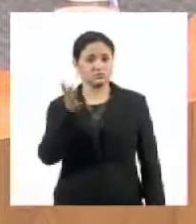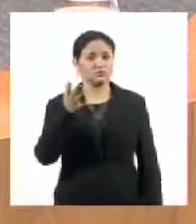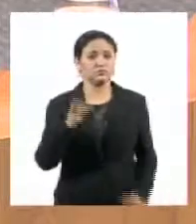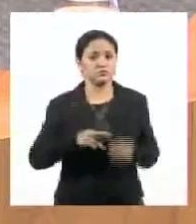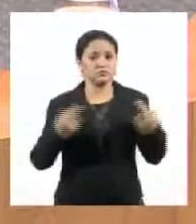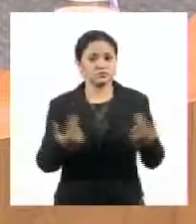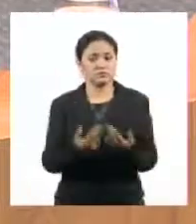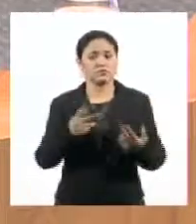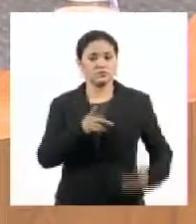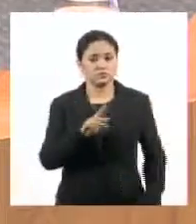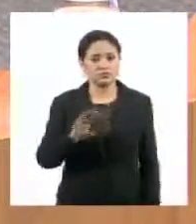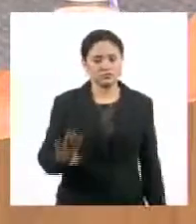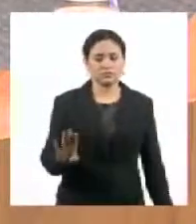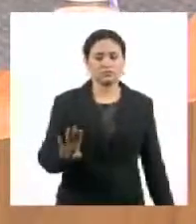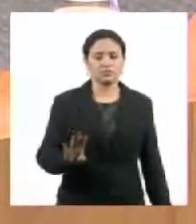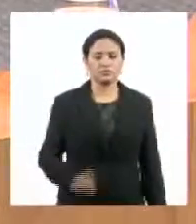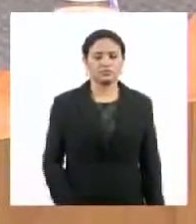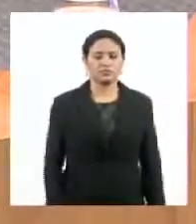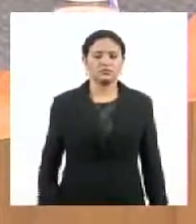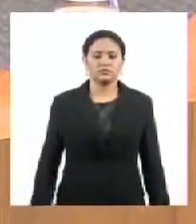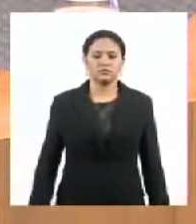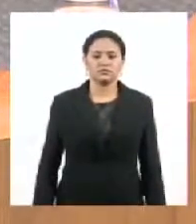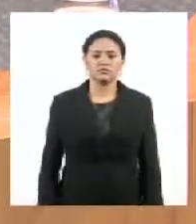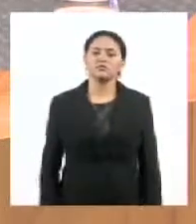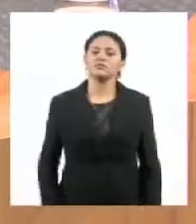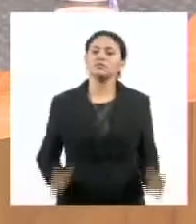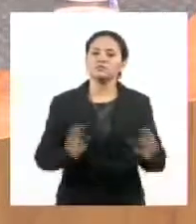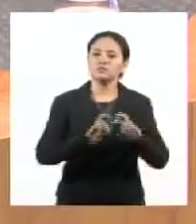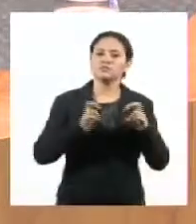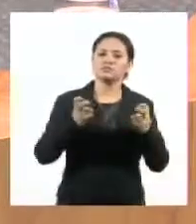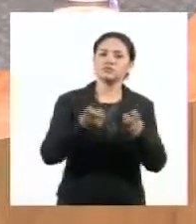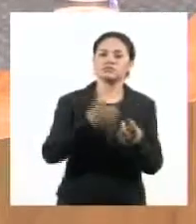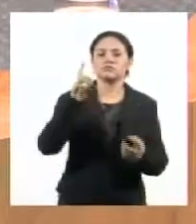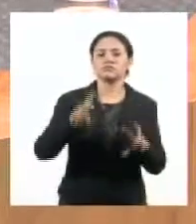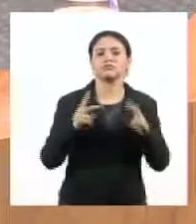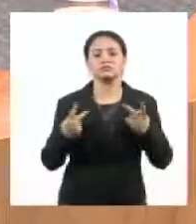pública pela Comissão de Direitos Humanos desta casa.